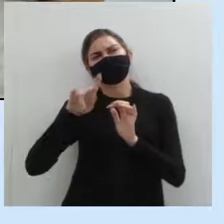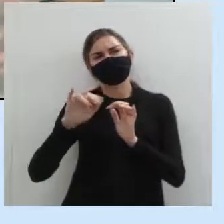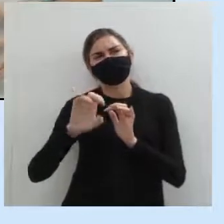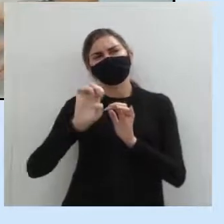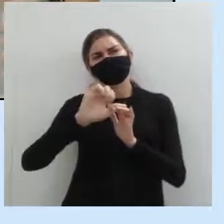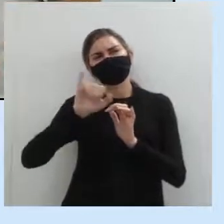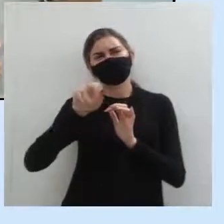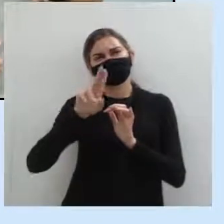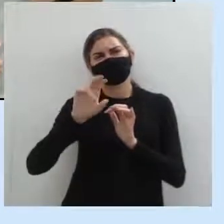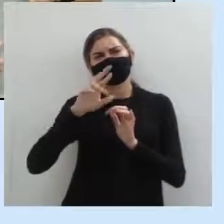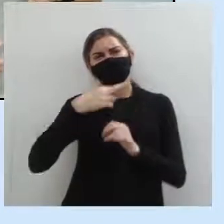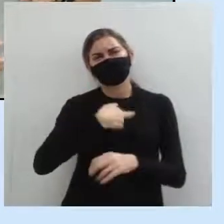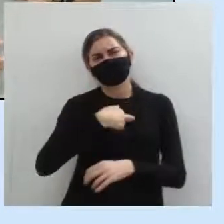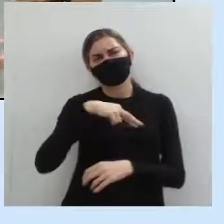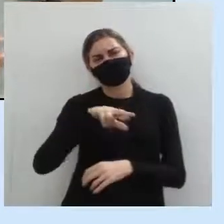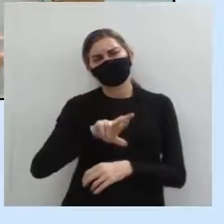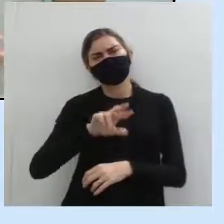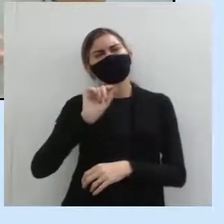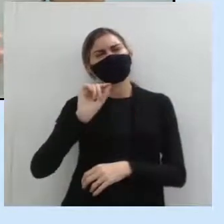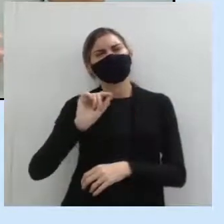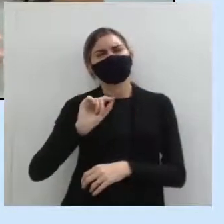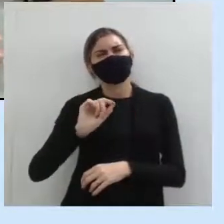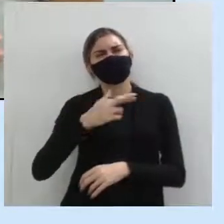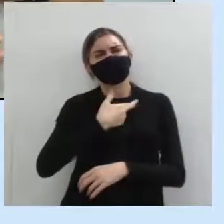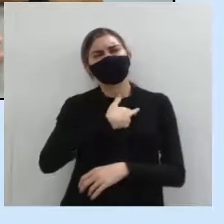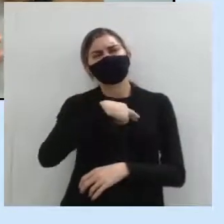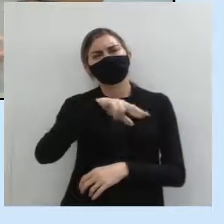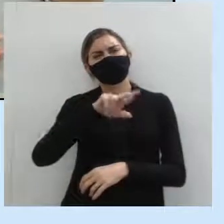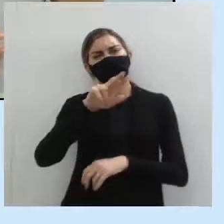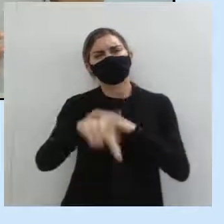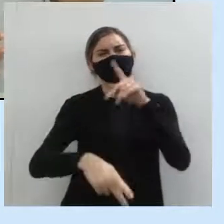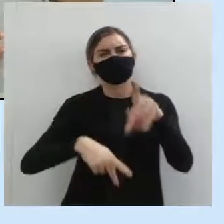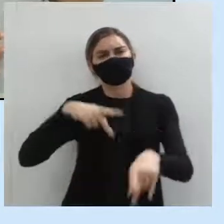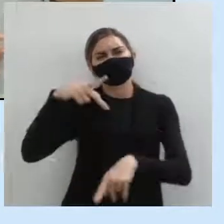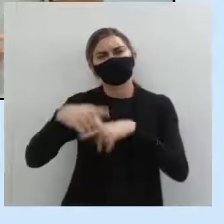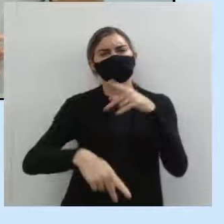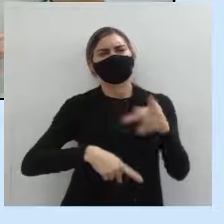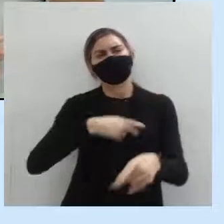egius regius, isso é a religião do povo,